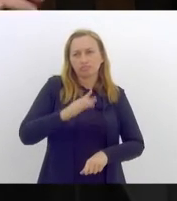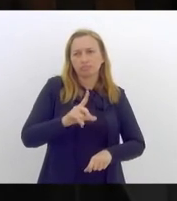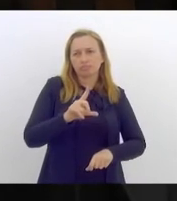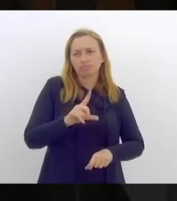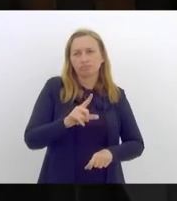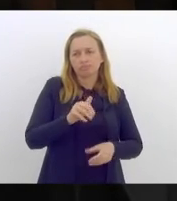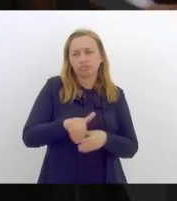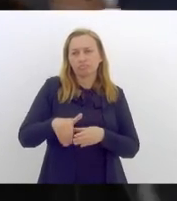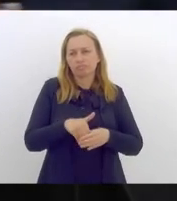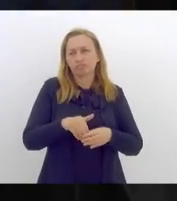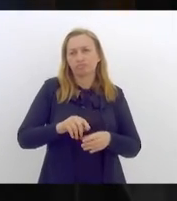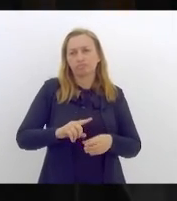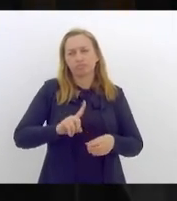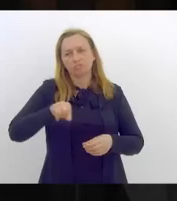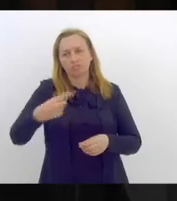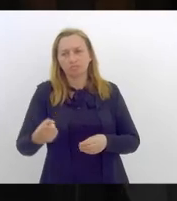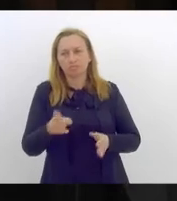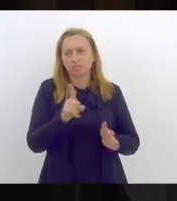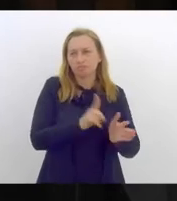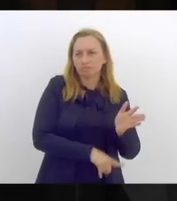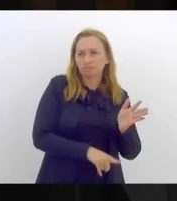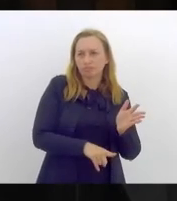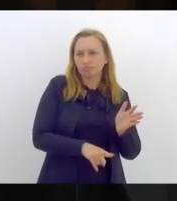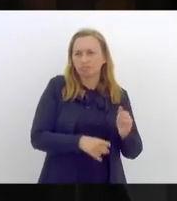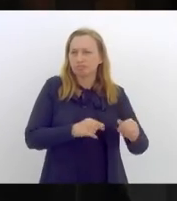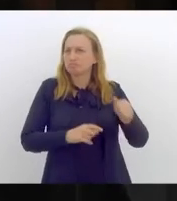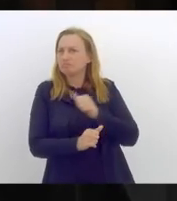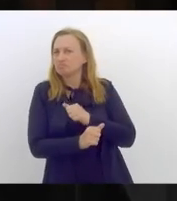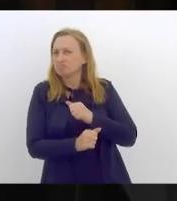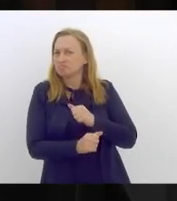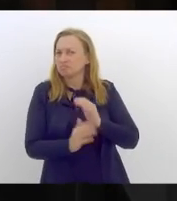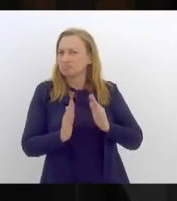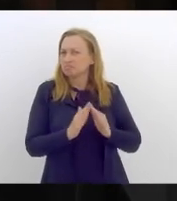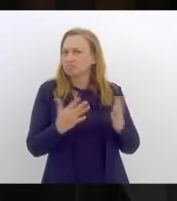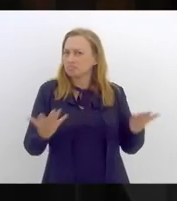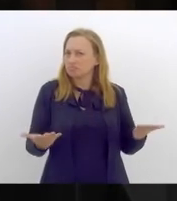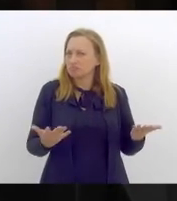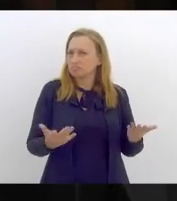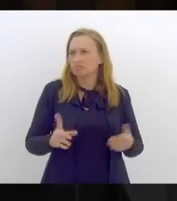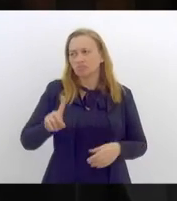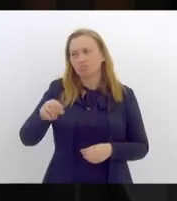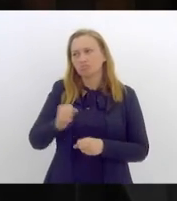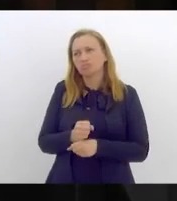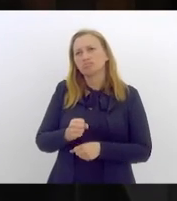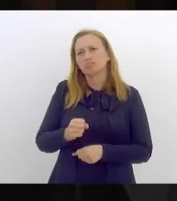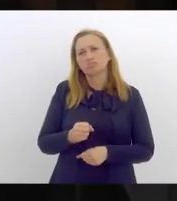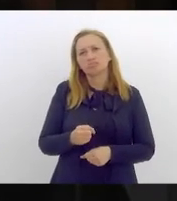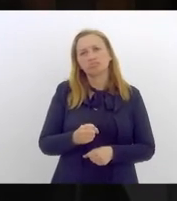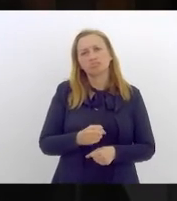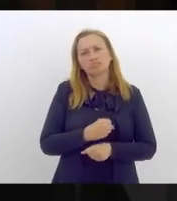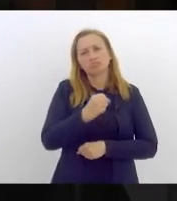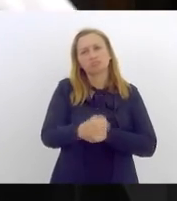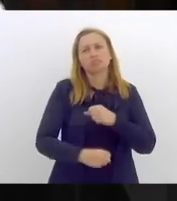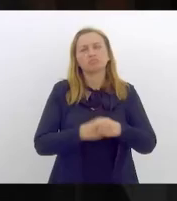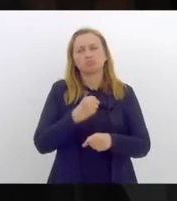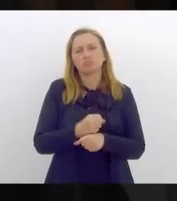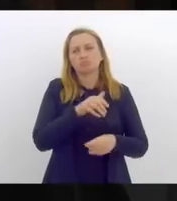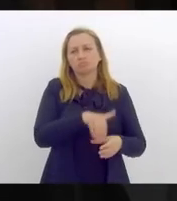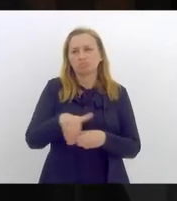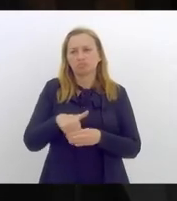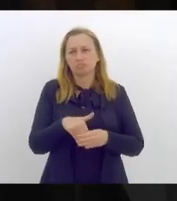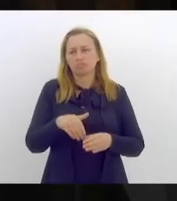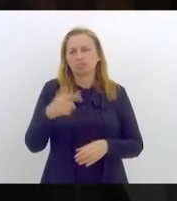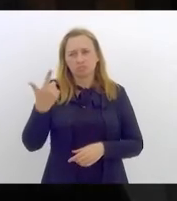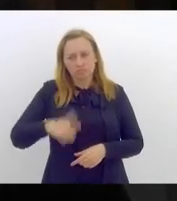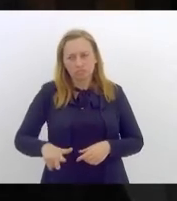não é eleitoral reduz o investimento em habitação? Será que no outro ano, que vai ser ano de eleição, vai aumentar de